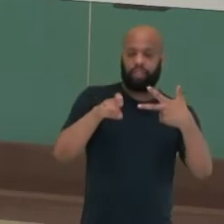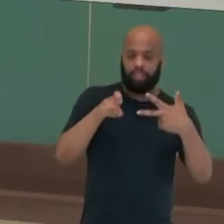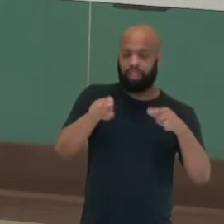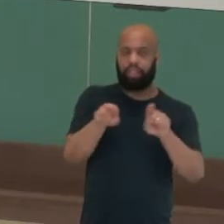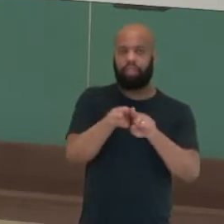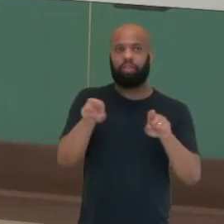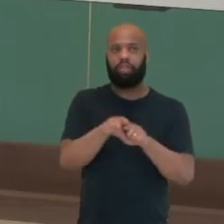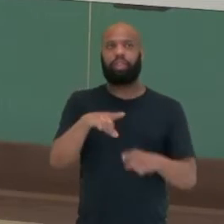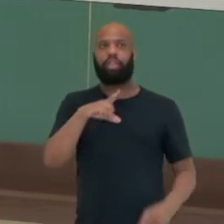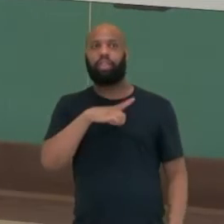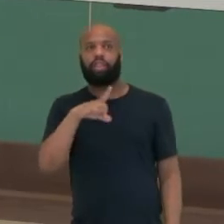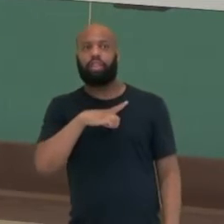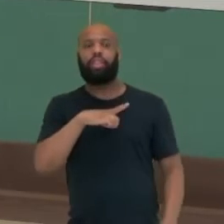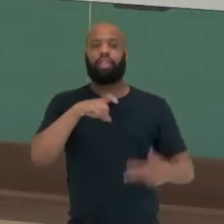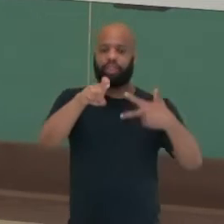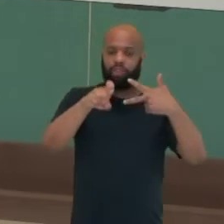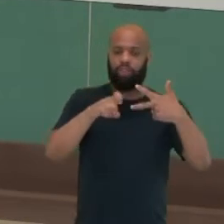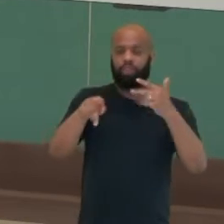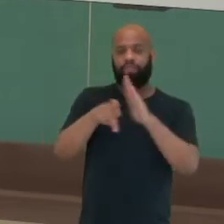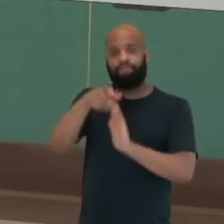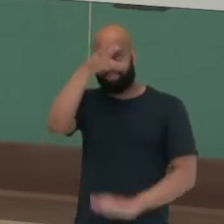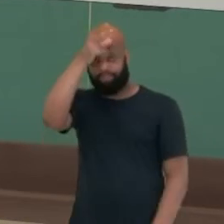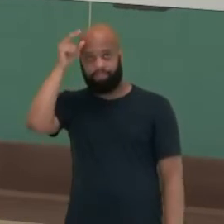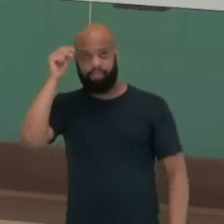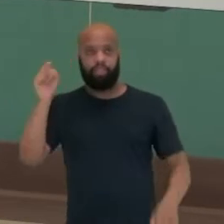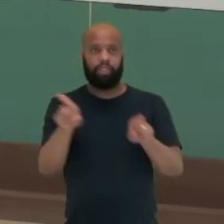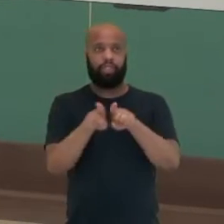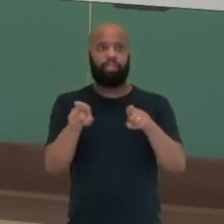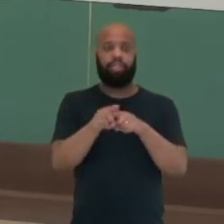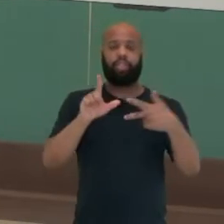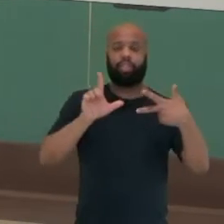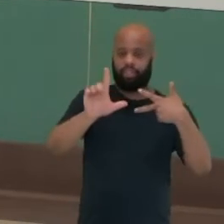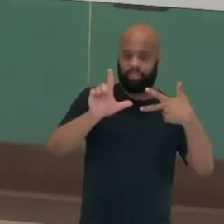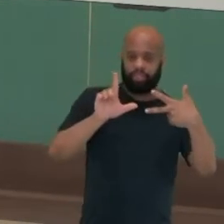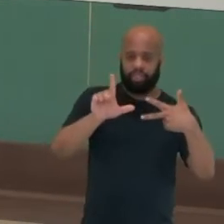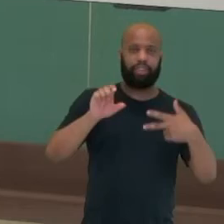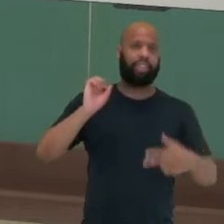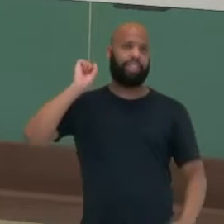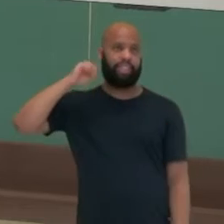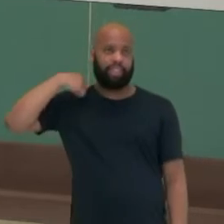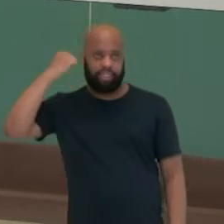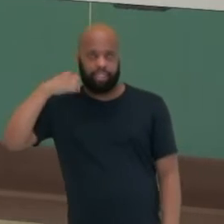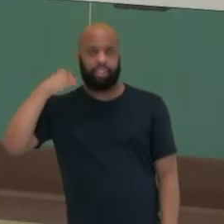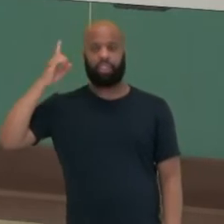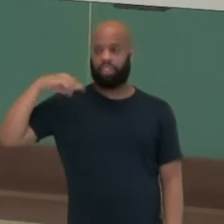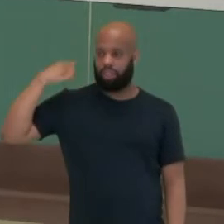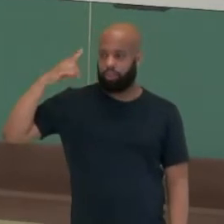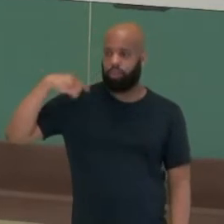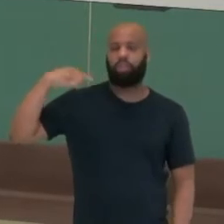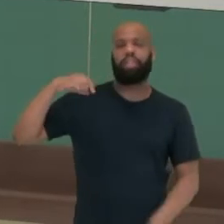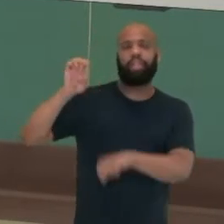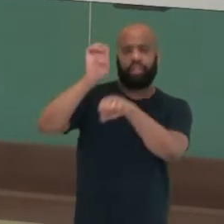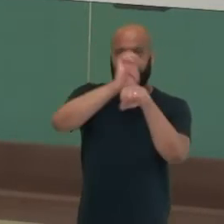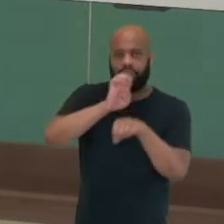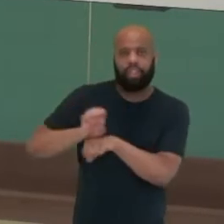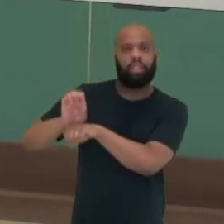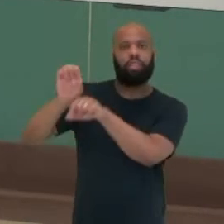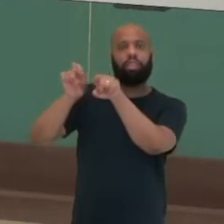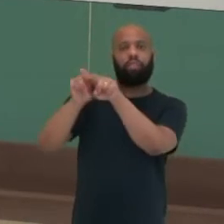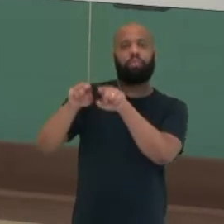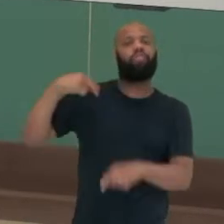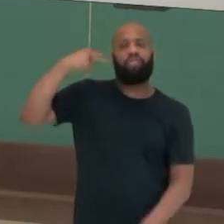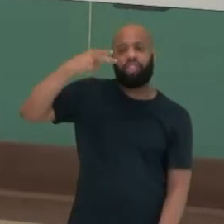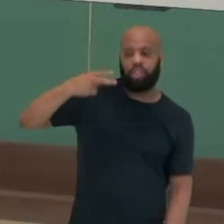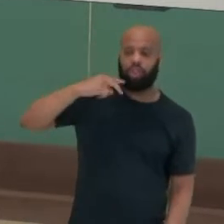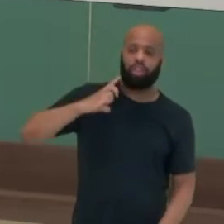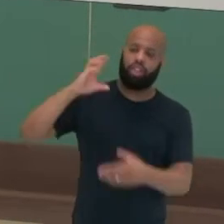poderes executivos municipais, dos poderes legislativo, senadores, deputados estaduais, vereadores dentro